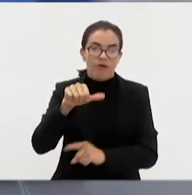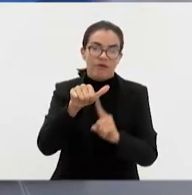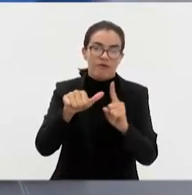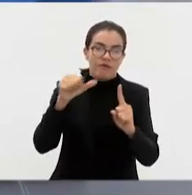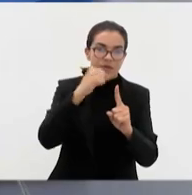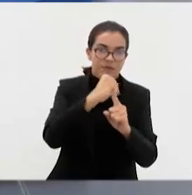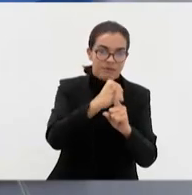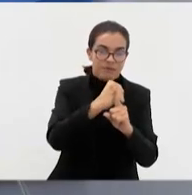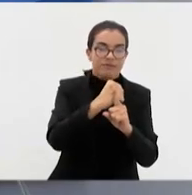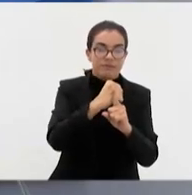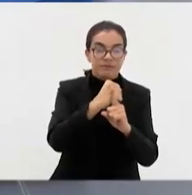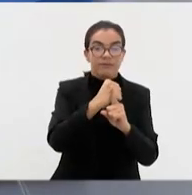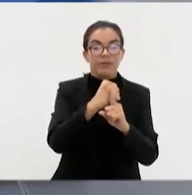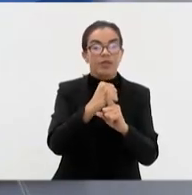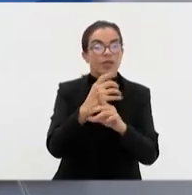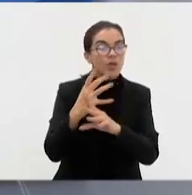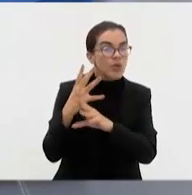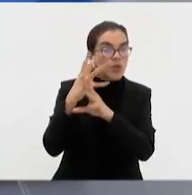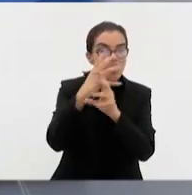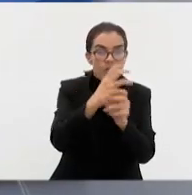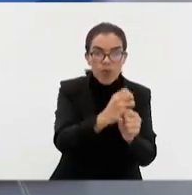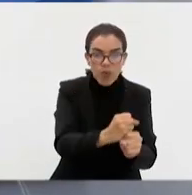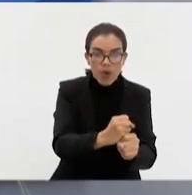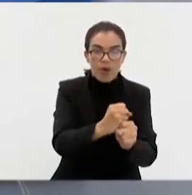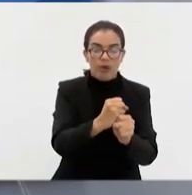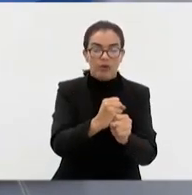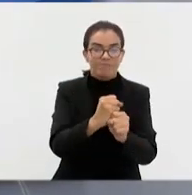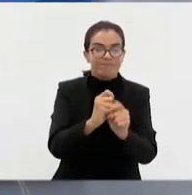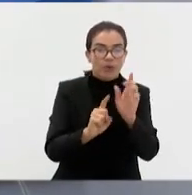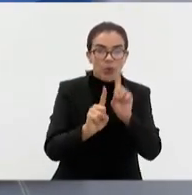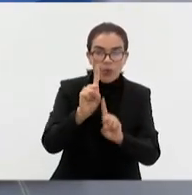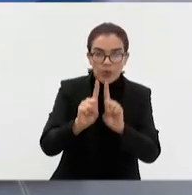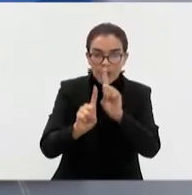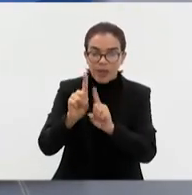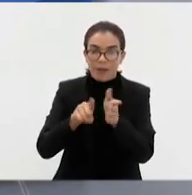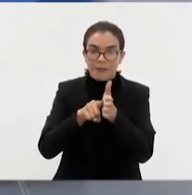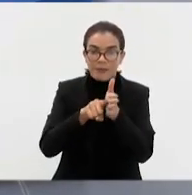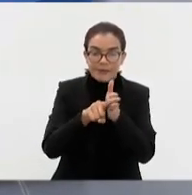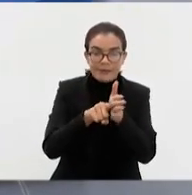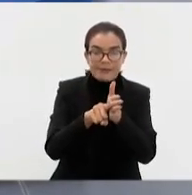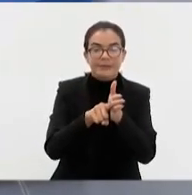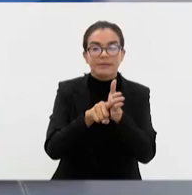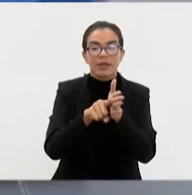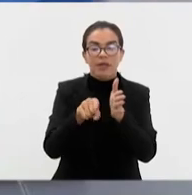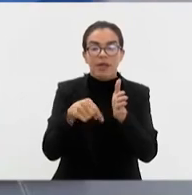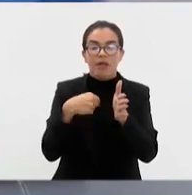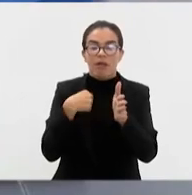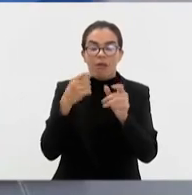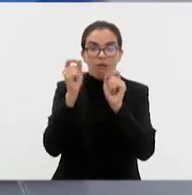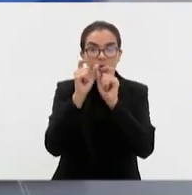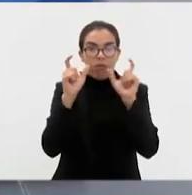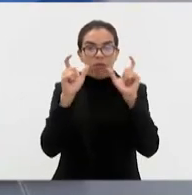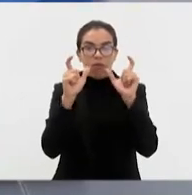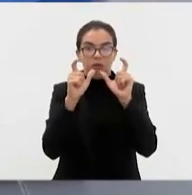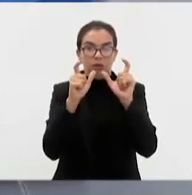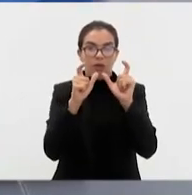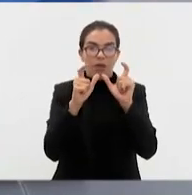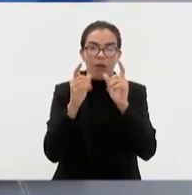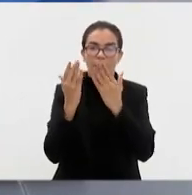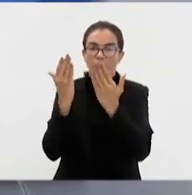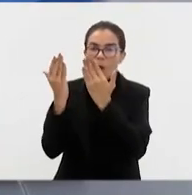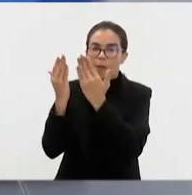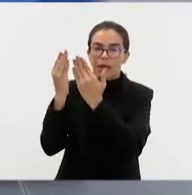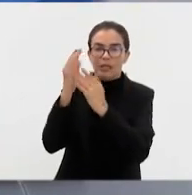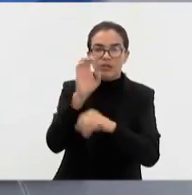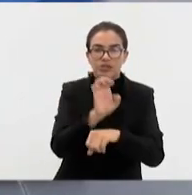feminicídios. E um dado que me chamou a atenção dessa pesquisa foi que, ao contrário dos outros estados,